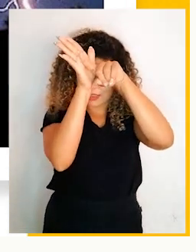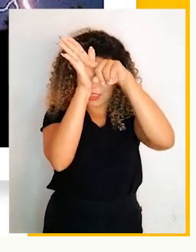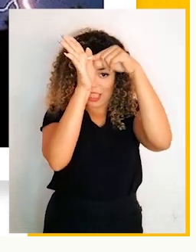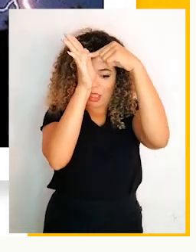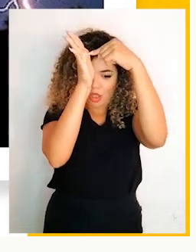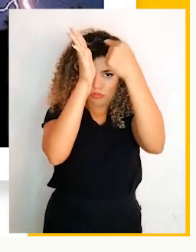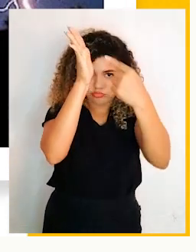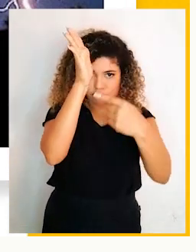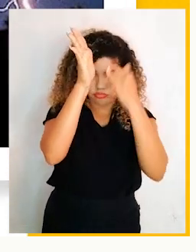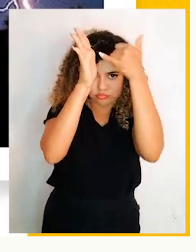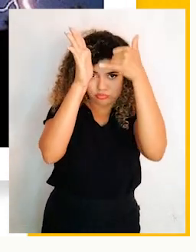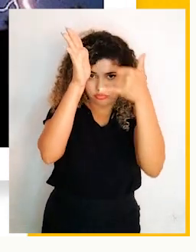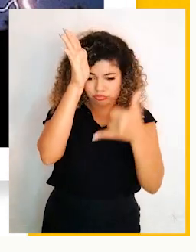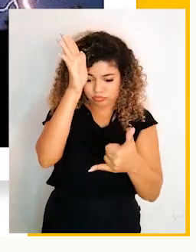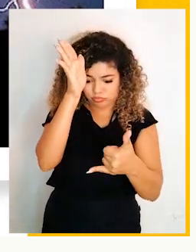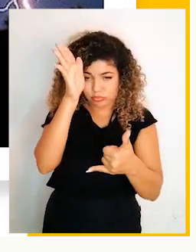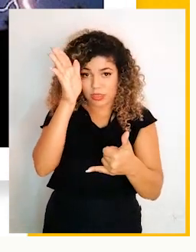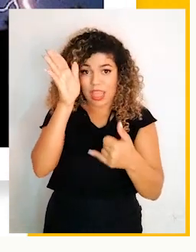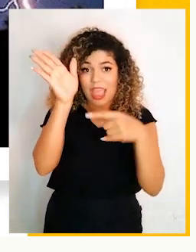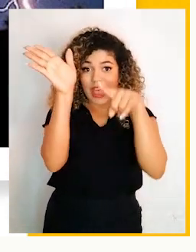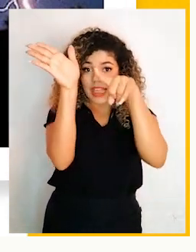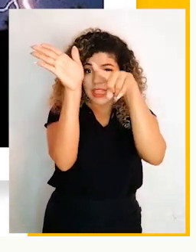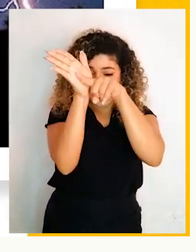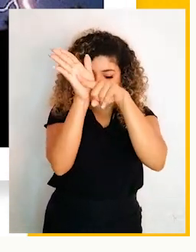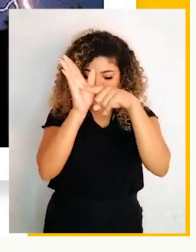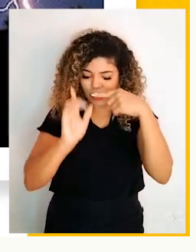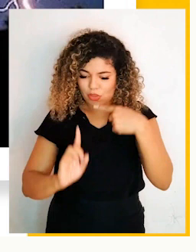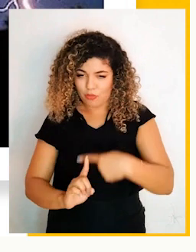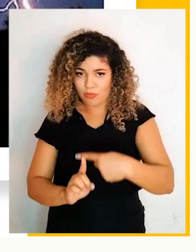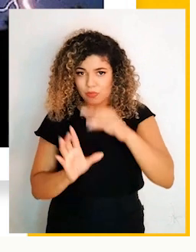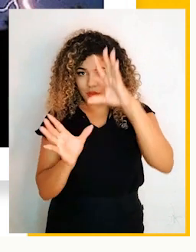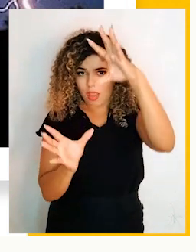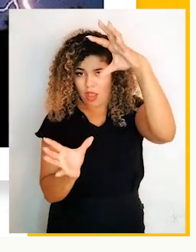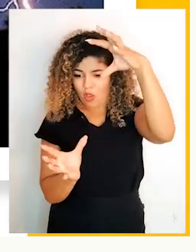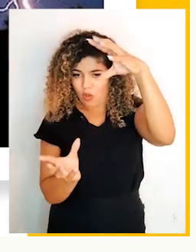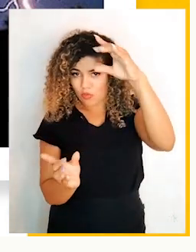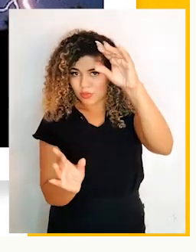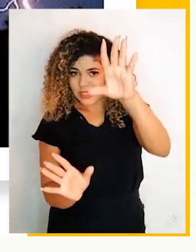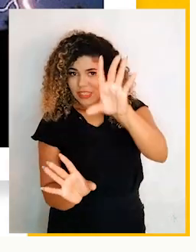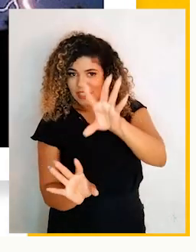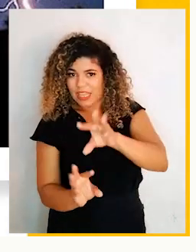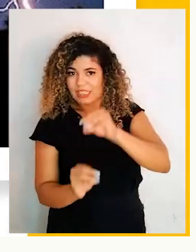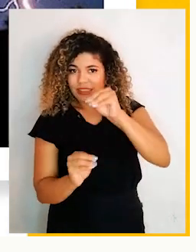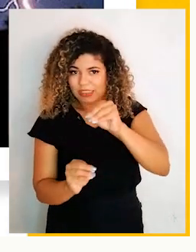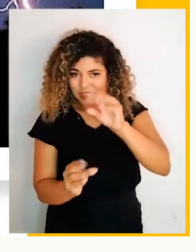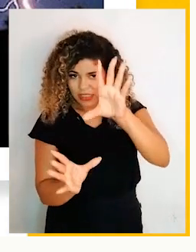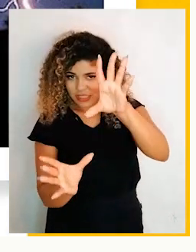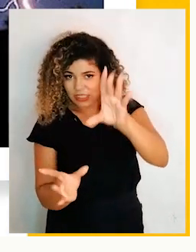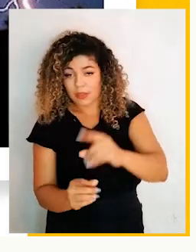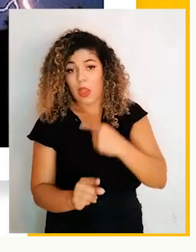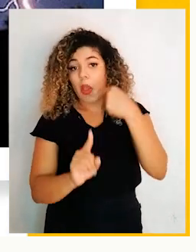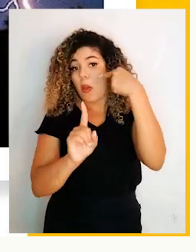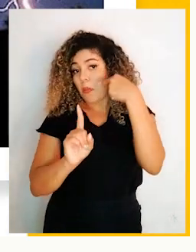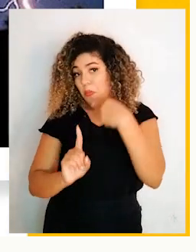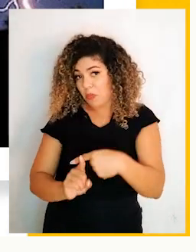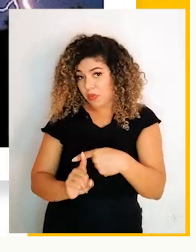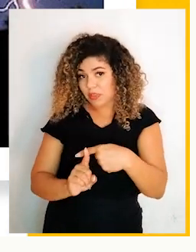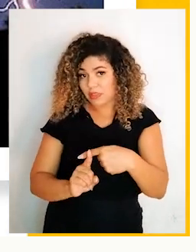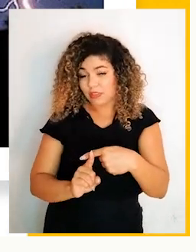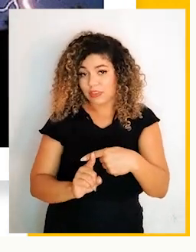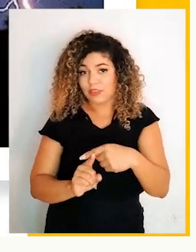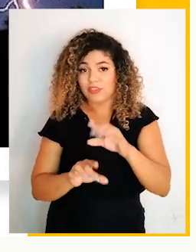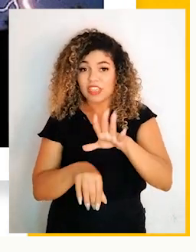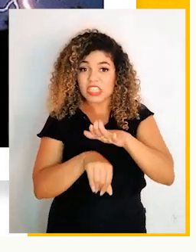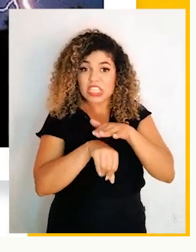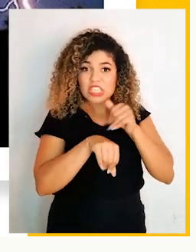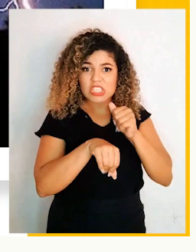elétrica. Cargas de sinais opostos entre nuvens ou entre nuvens e o solo se atraem. Carga positiva atrai carga